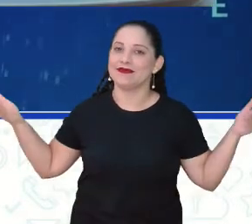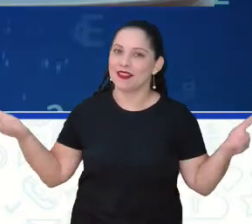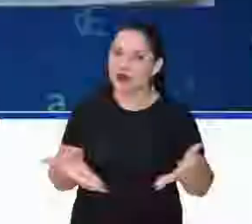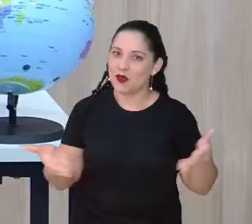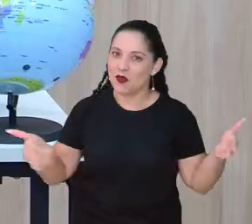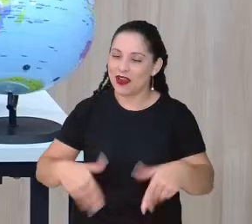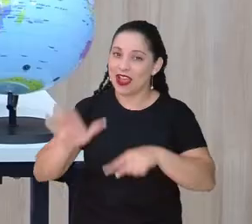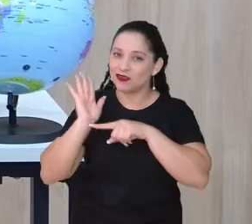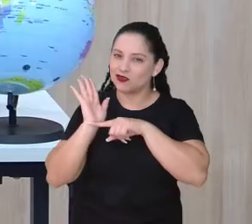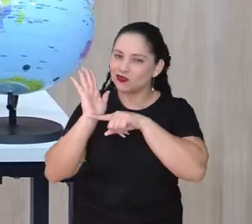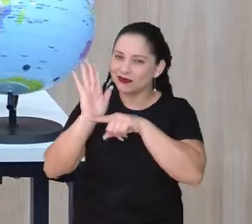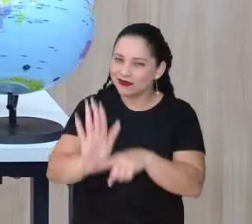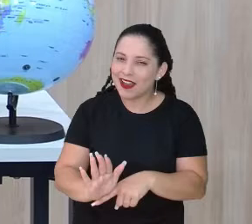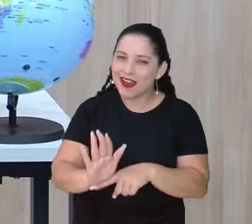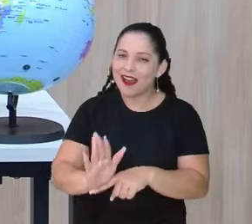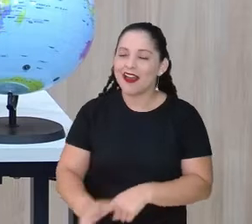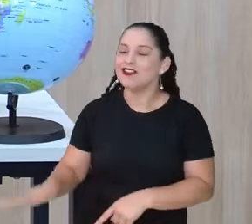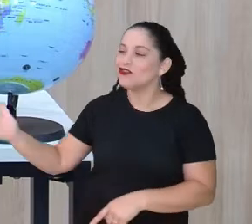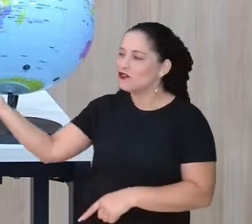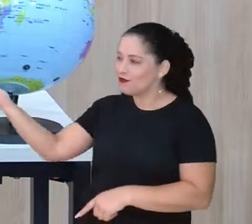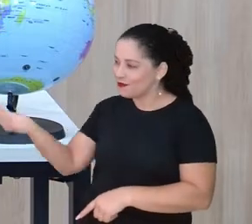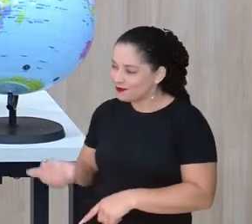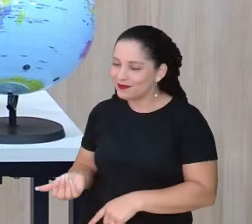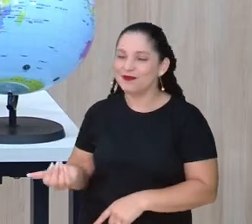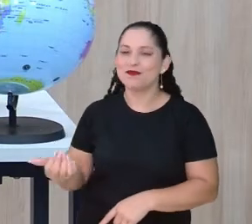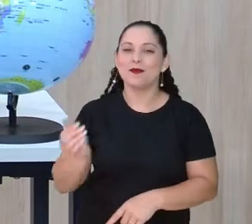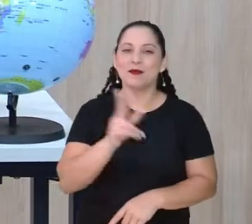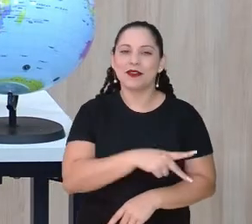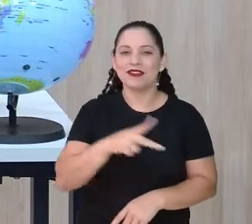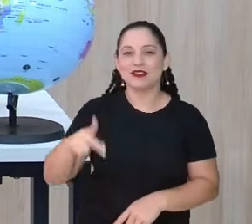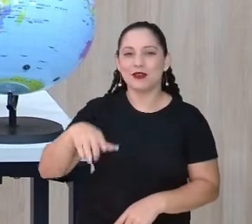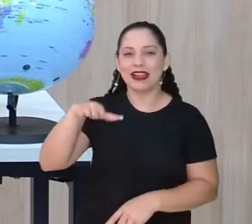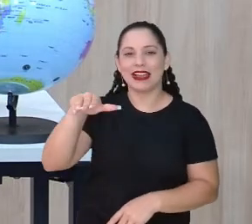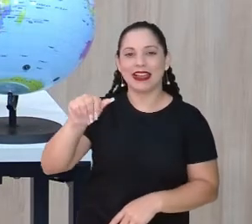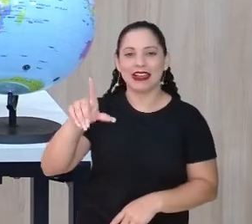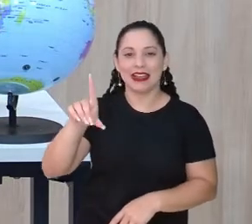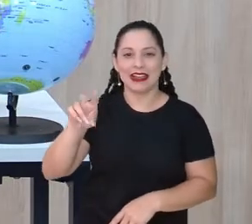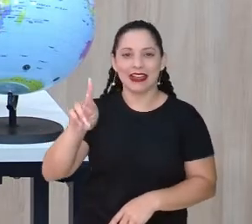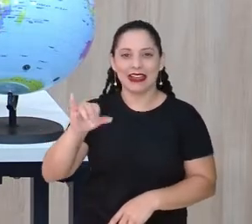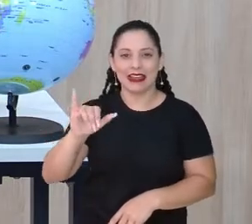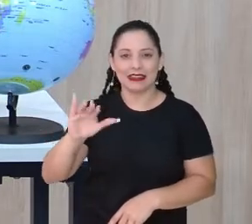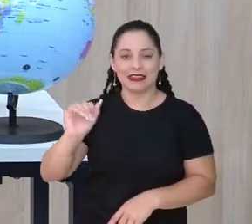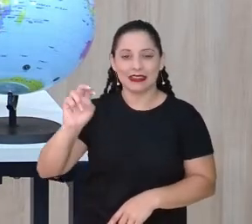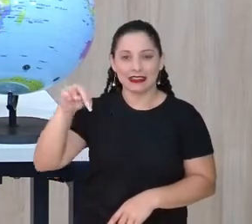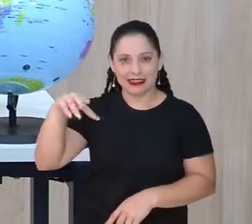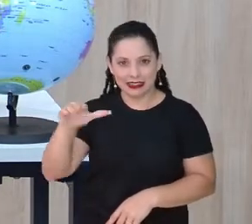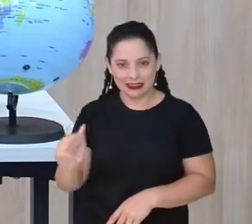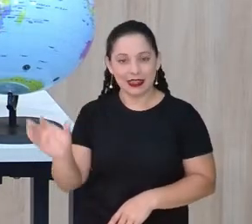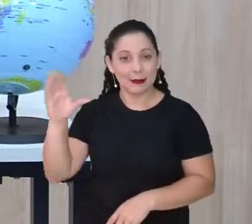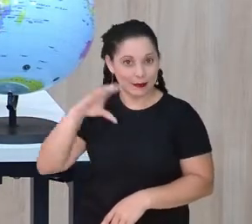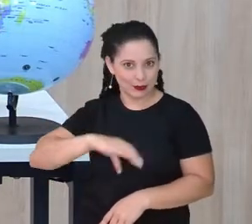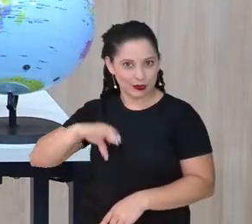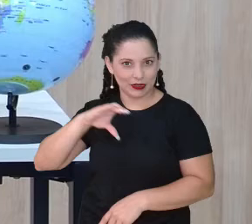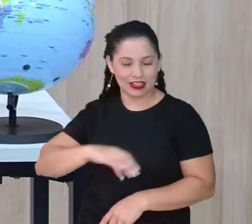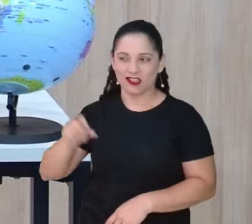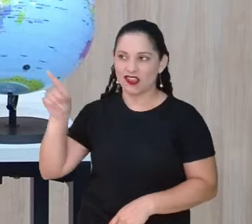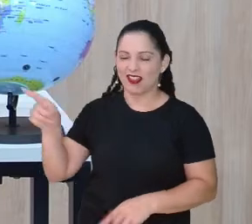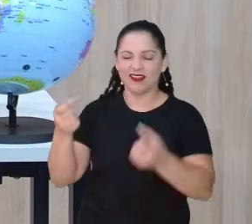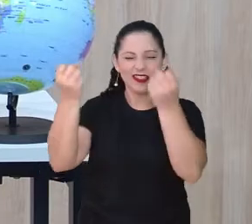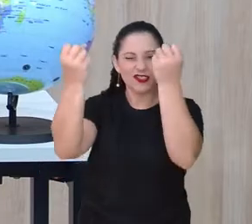ajudar nessa construção, convidamos a professora Adriana, de língua portuguesa, porque ela vai dar